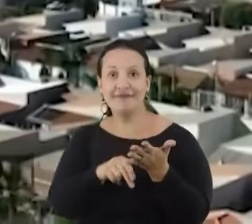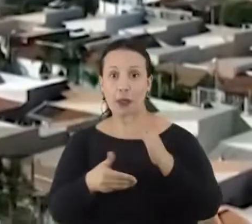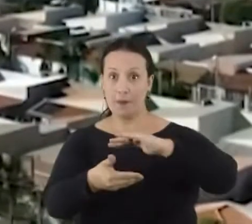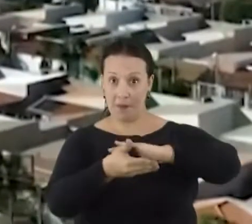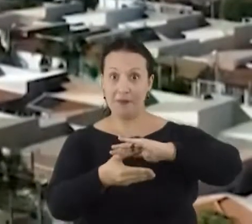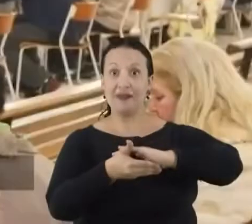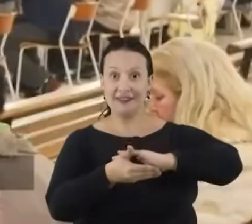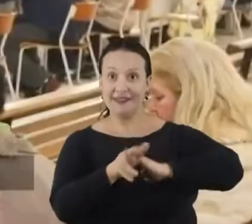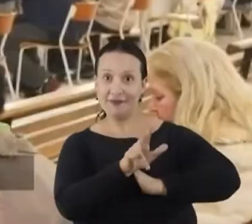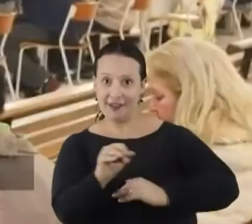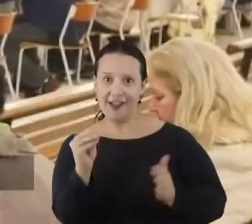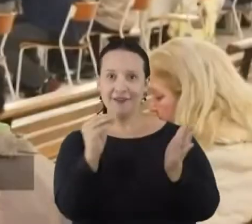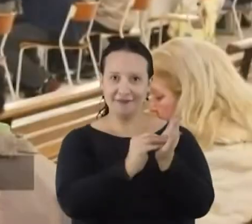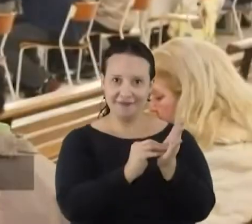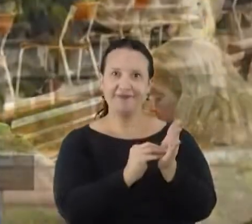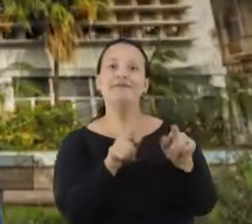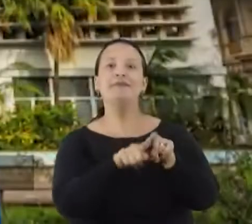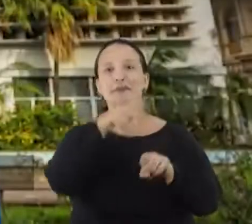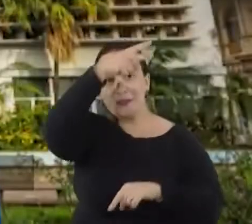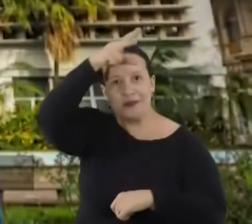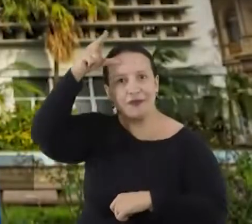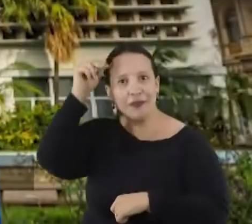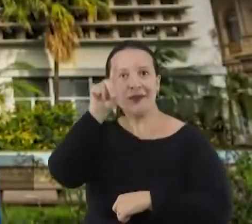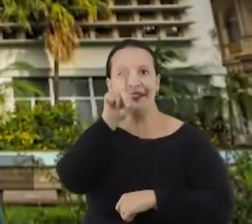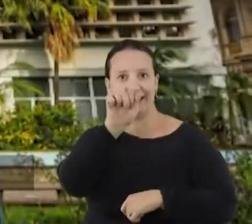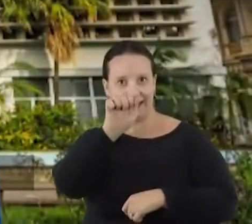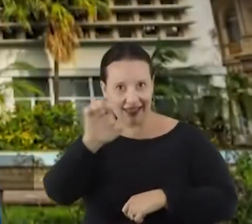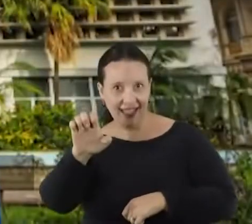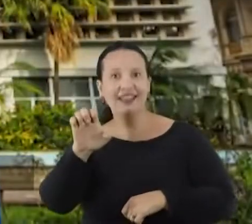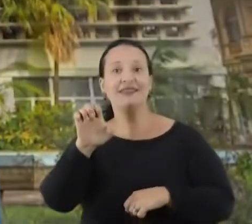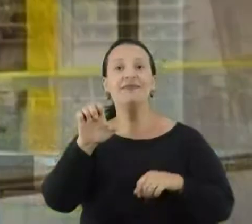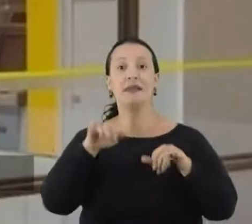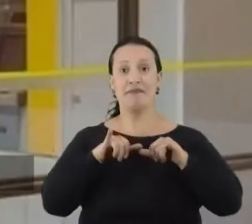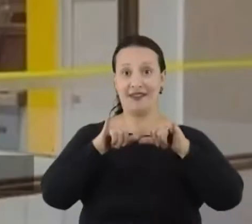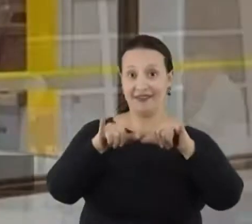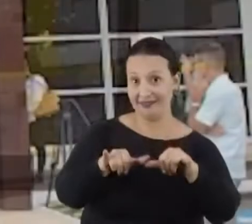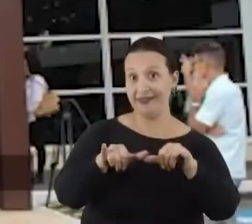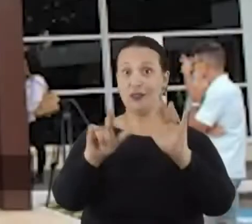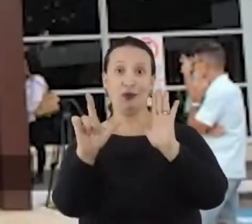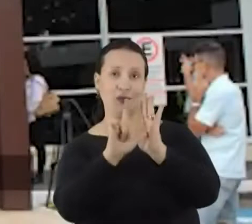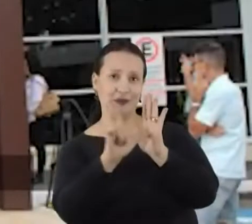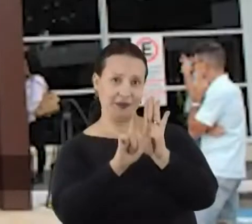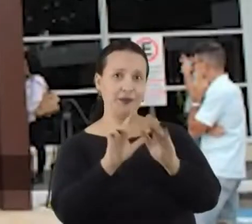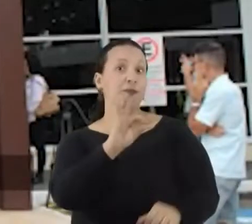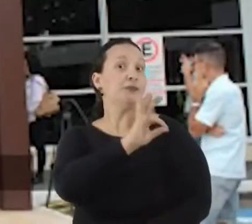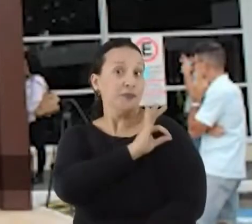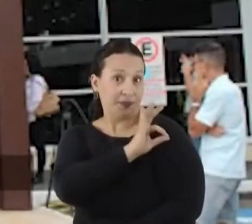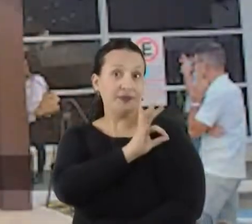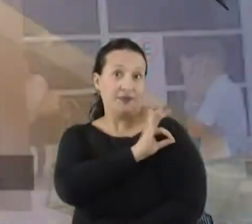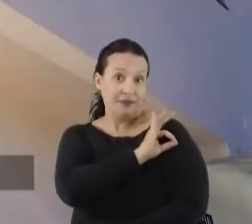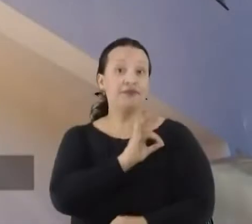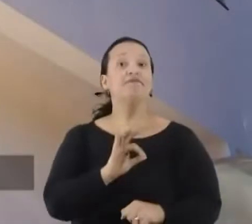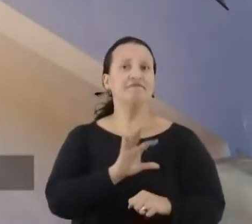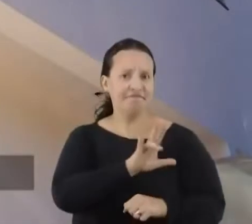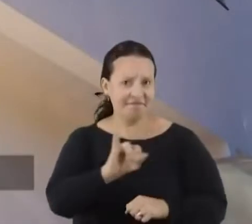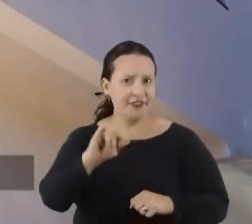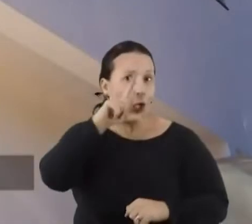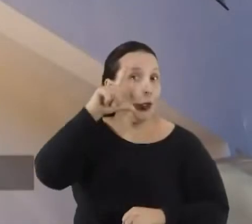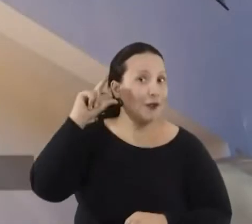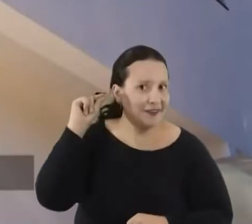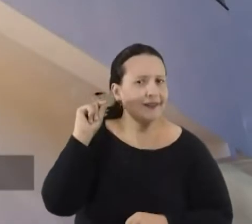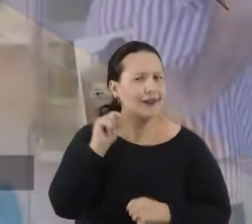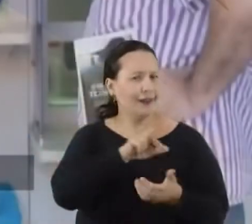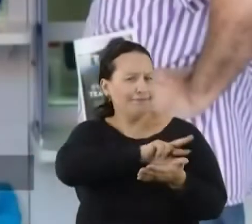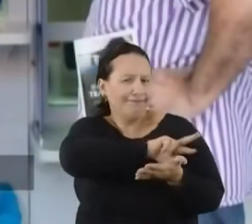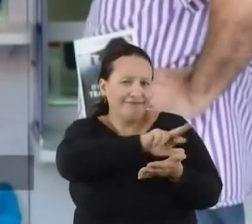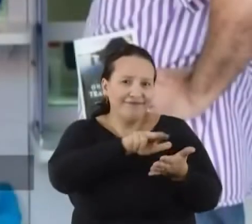Serviço, com poupa-tempo municipal, unidade da Prefeitura e do DAE, banco, supermercado, lojas, delegacia,